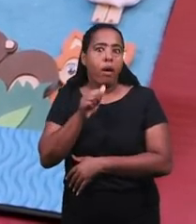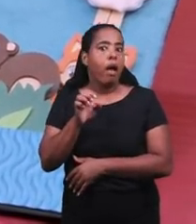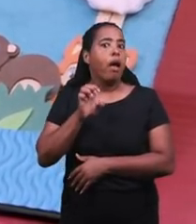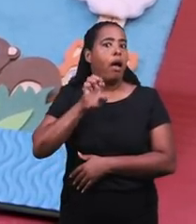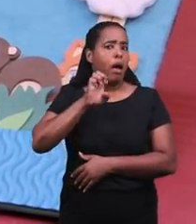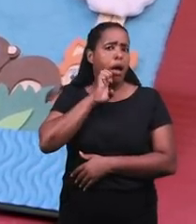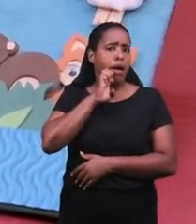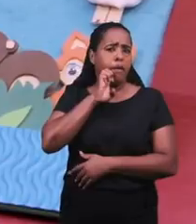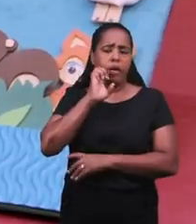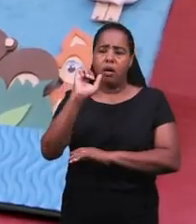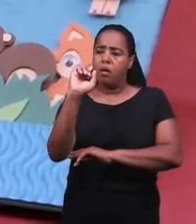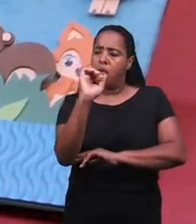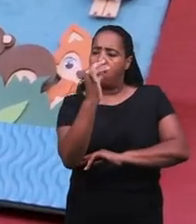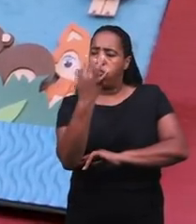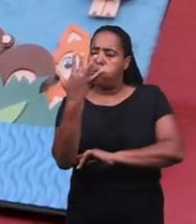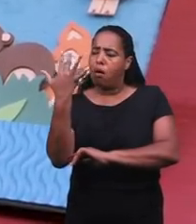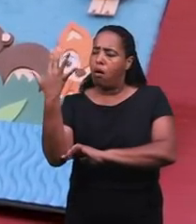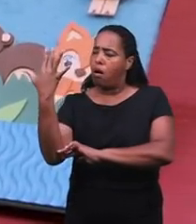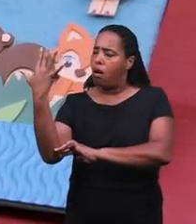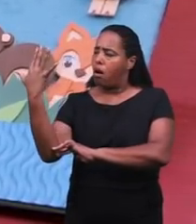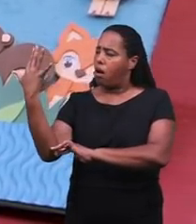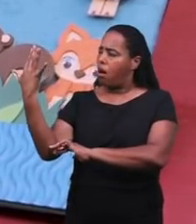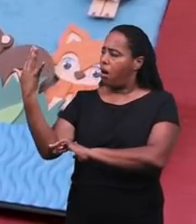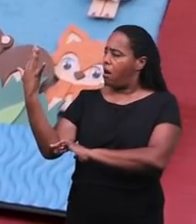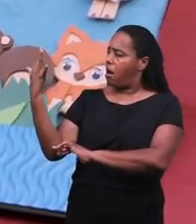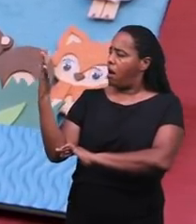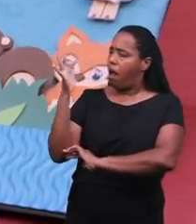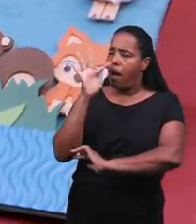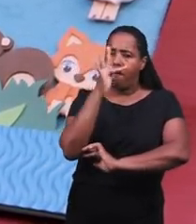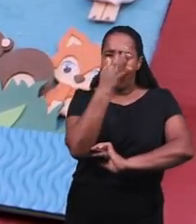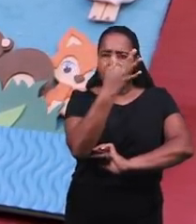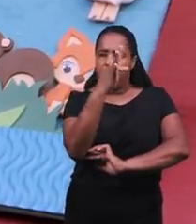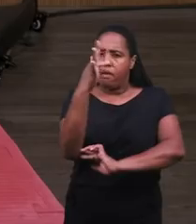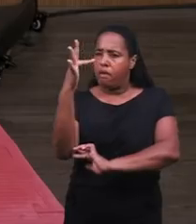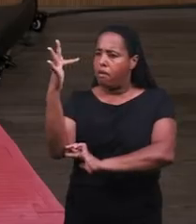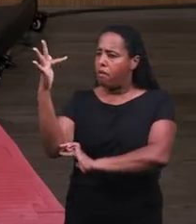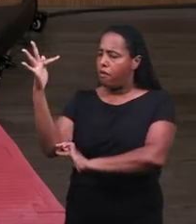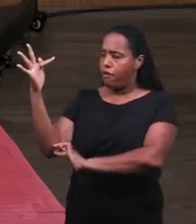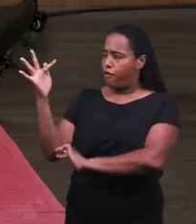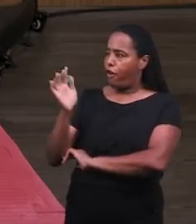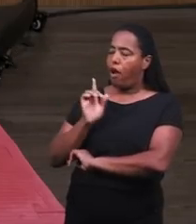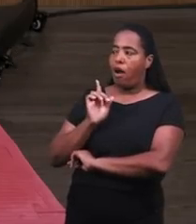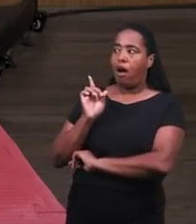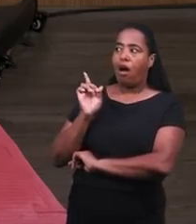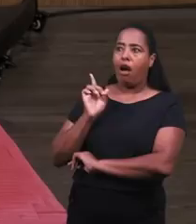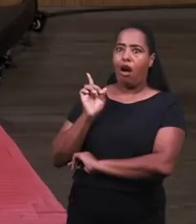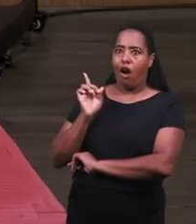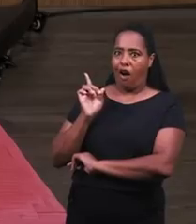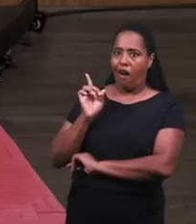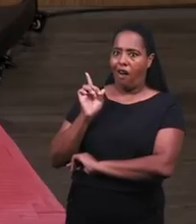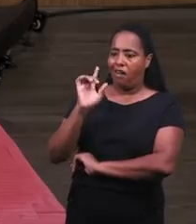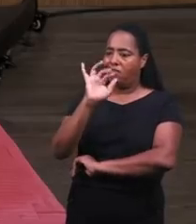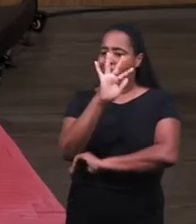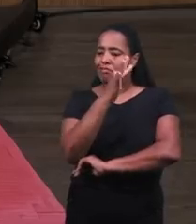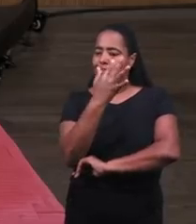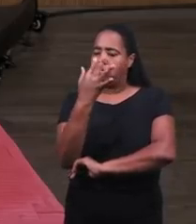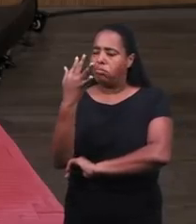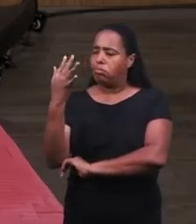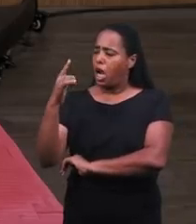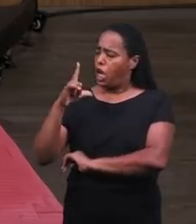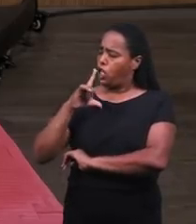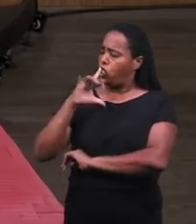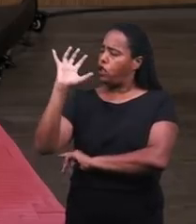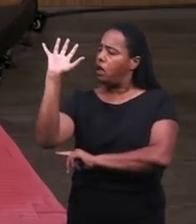jardim. E aqui neste jardim, Deus colocou aqui no meio do jardim uma árvore